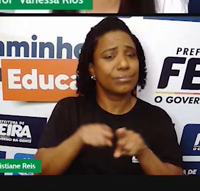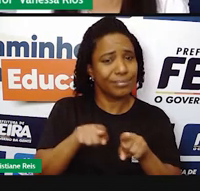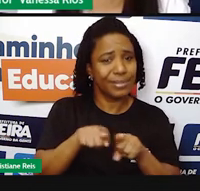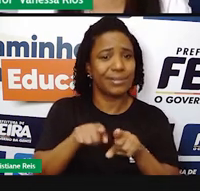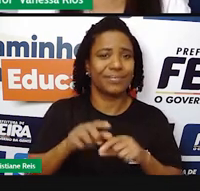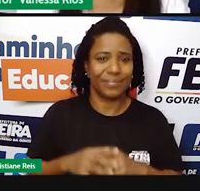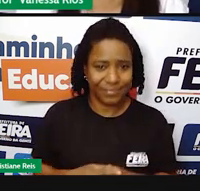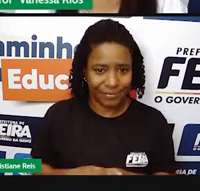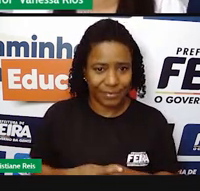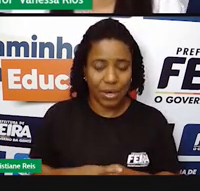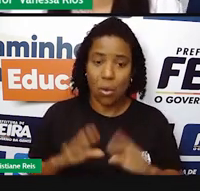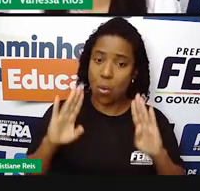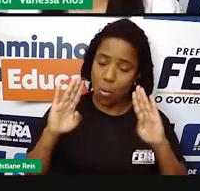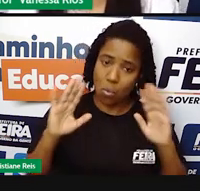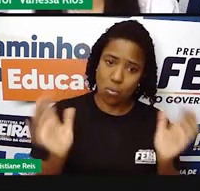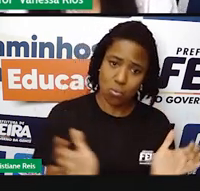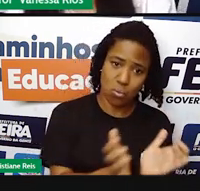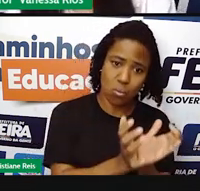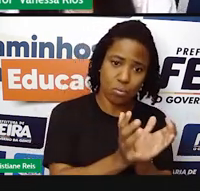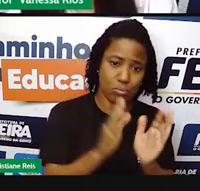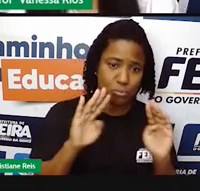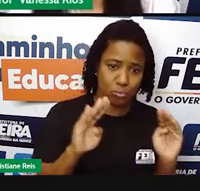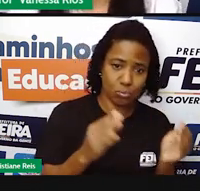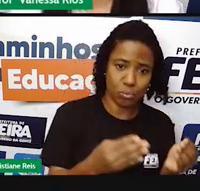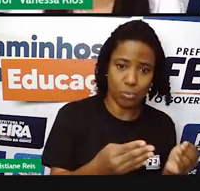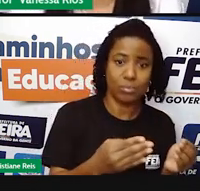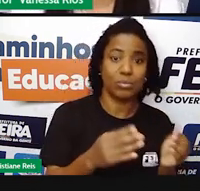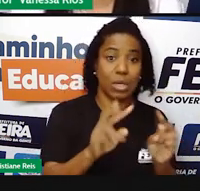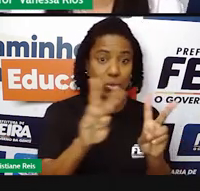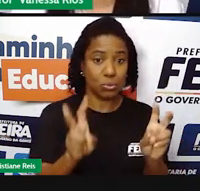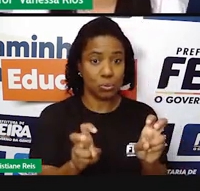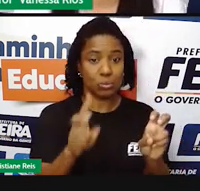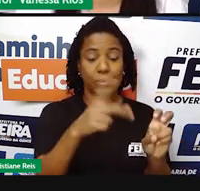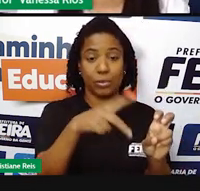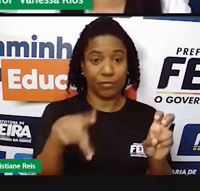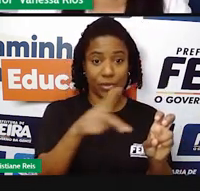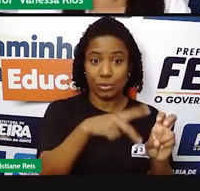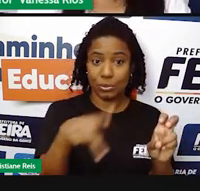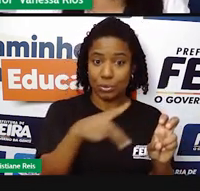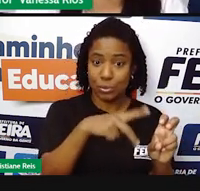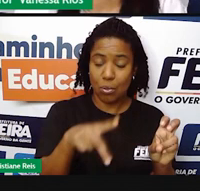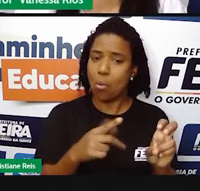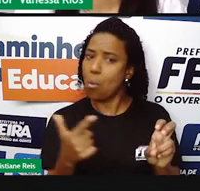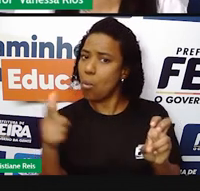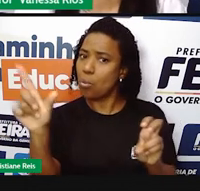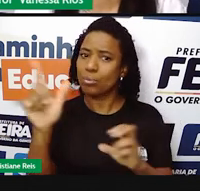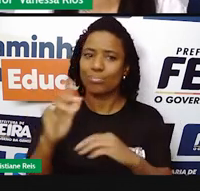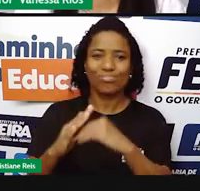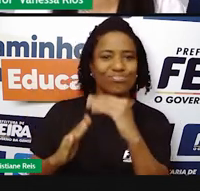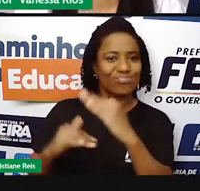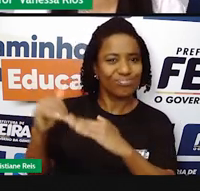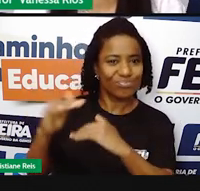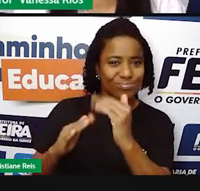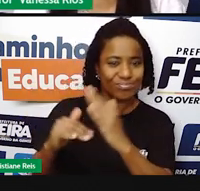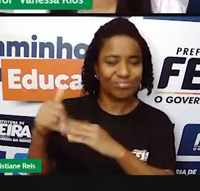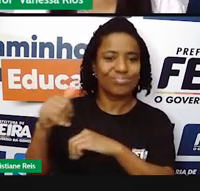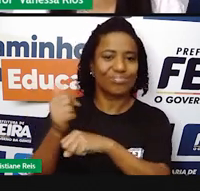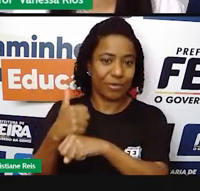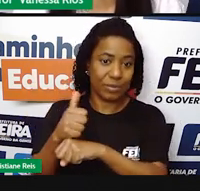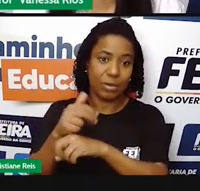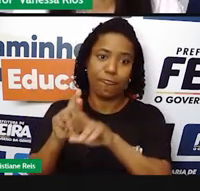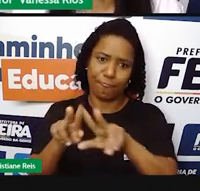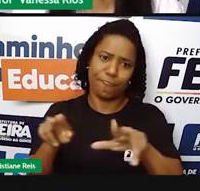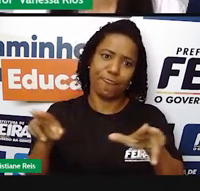públicos mais específicos, para um professor, para um outro tipo de profissional. Então, existem aí